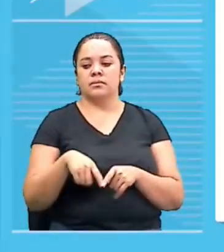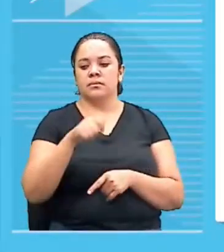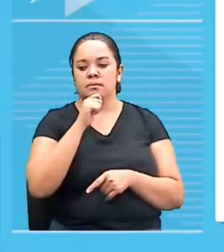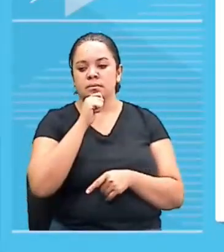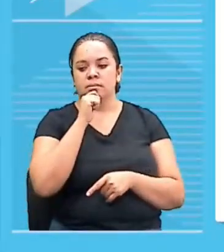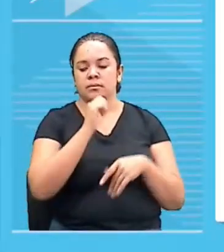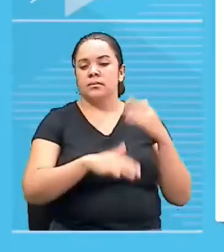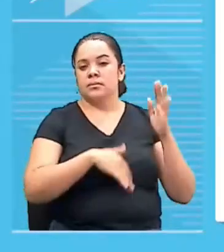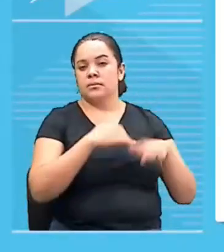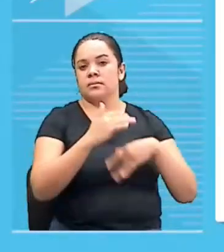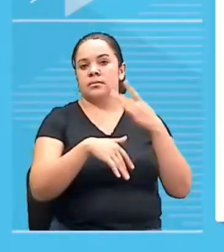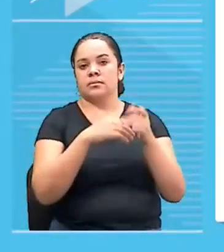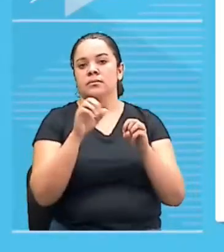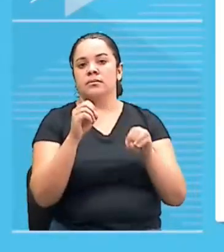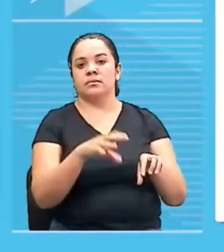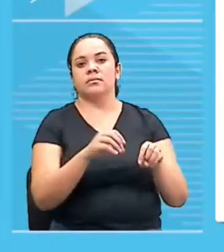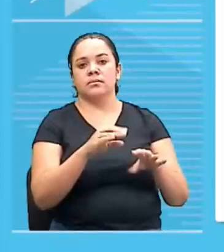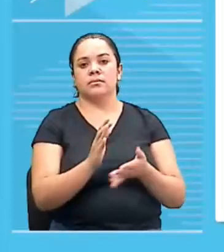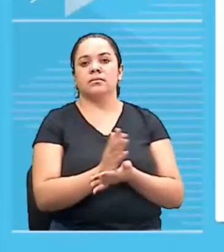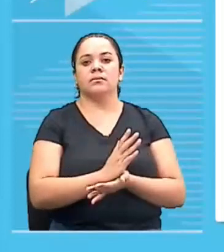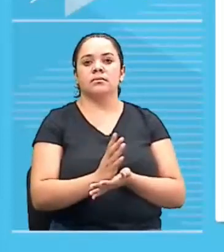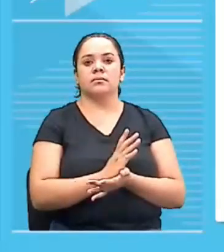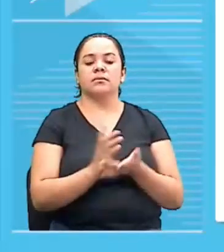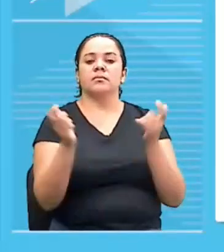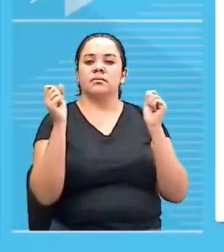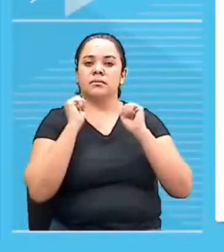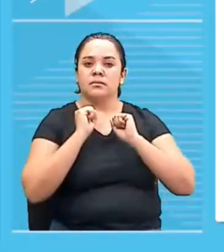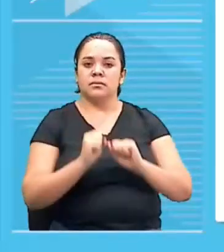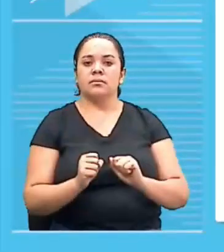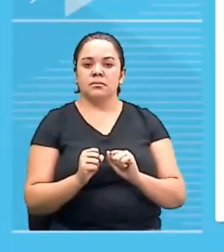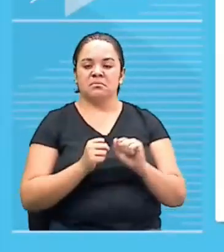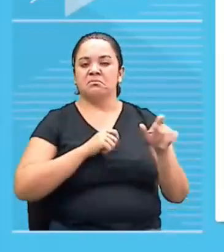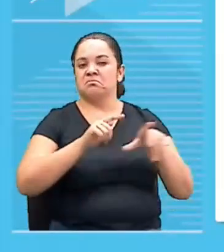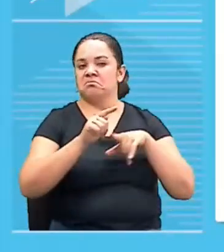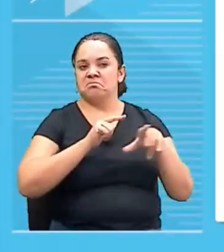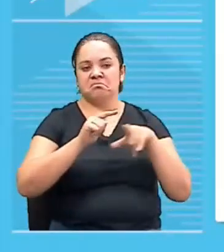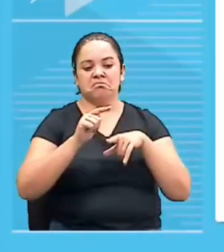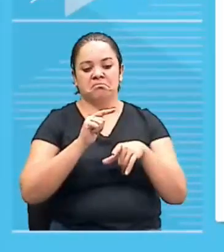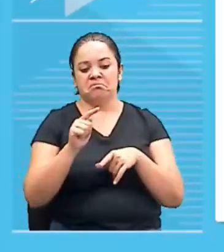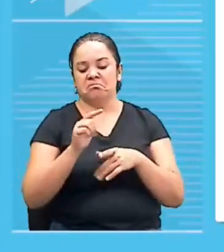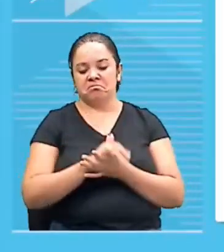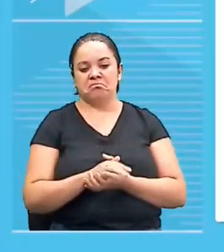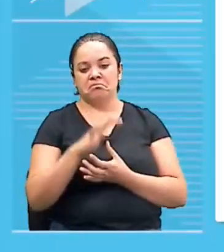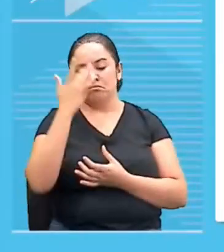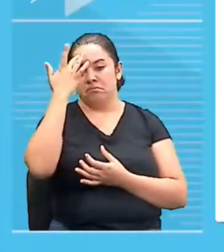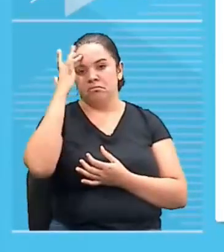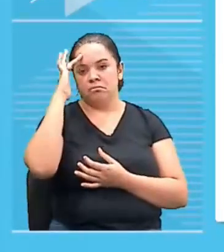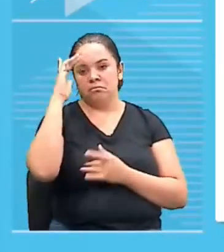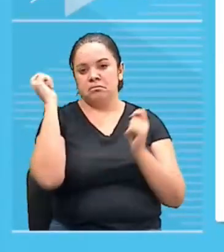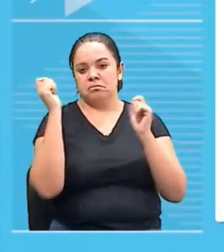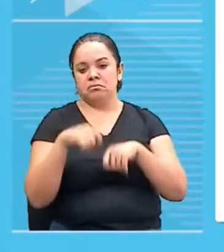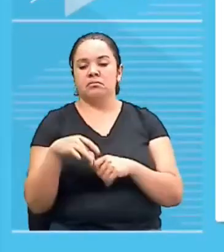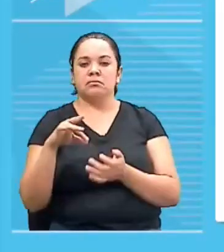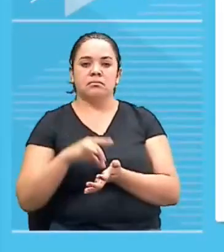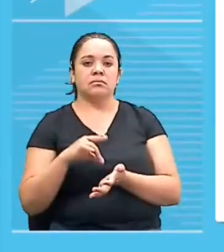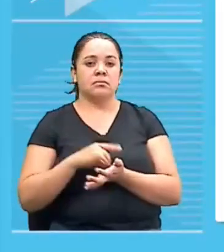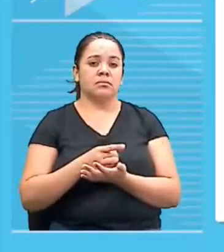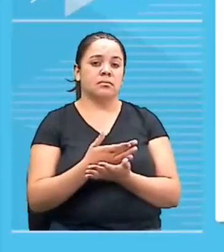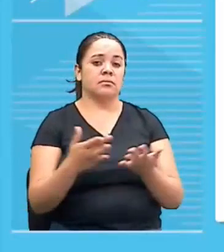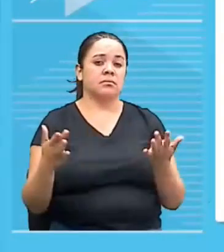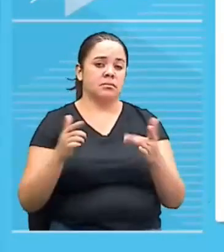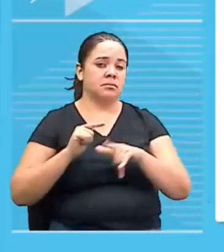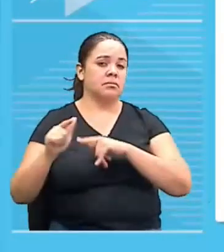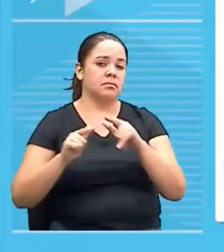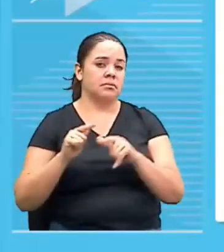da educação. Alguns de vocês já podem até estar trabalhando, né? Pode ser a realidade de muitos de vocês já estarem